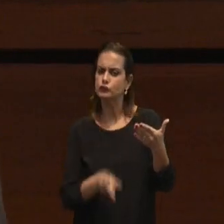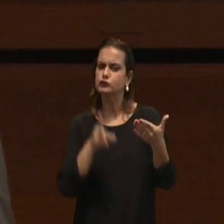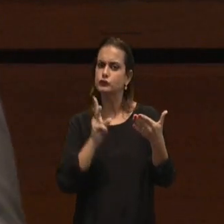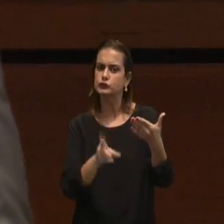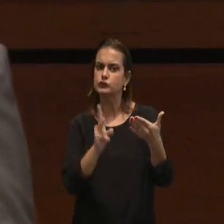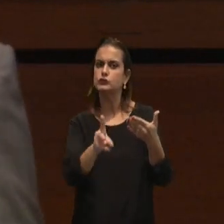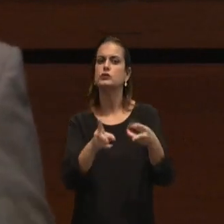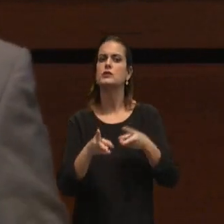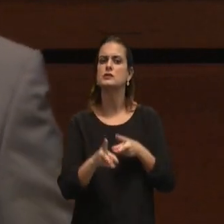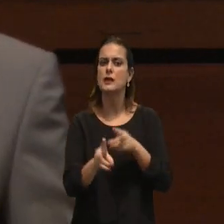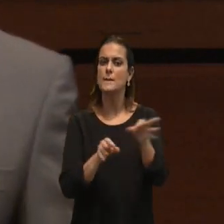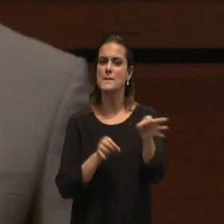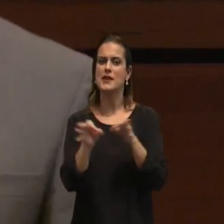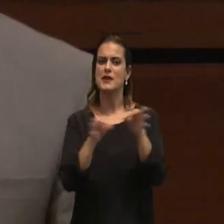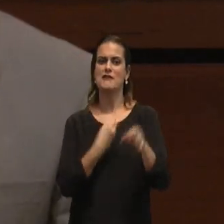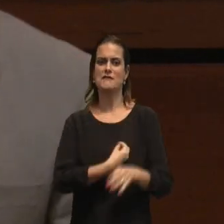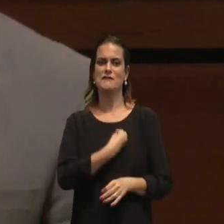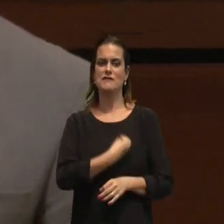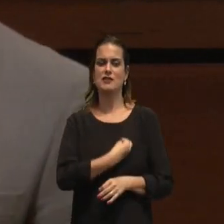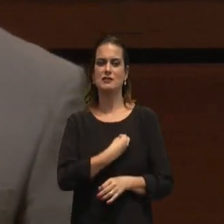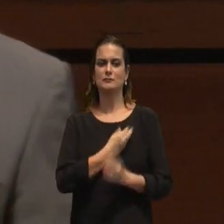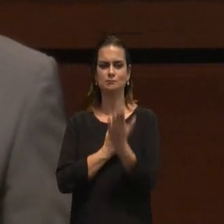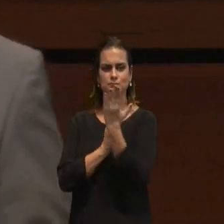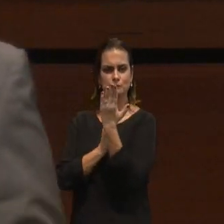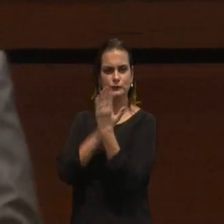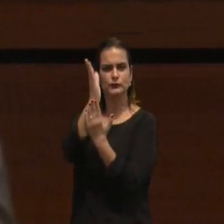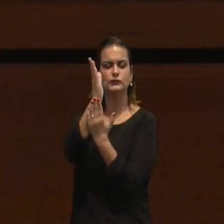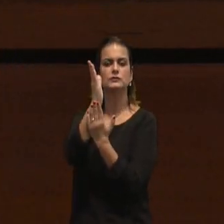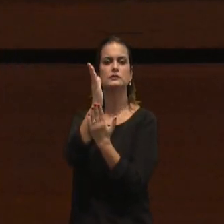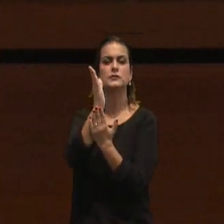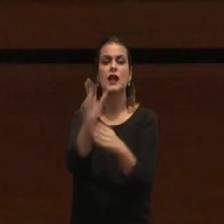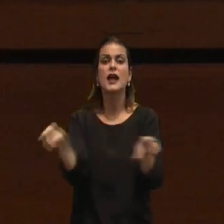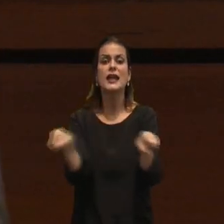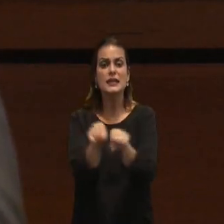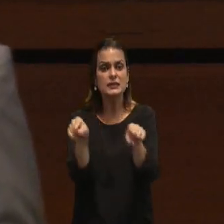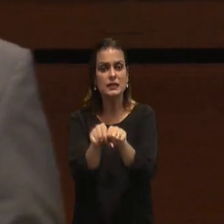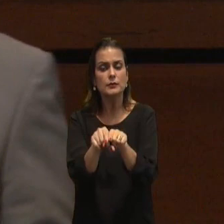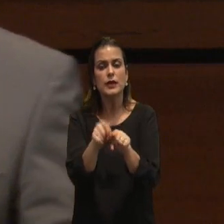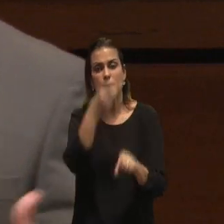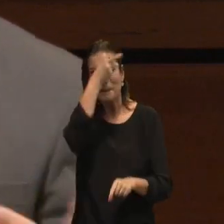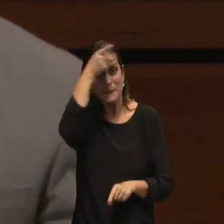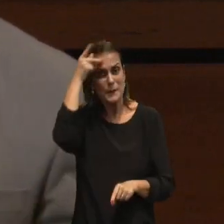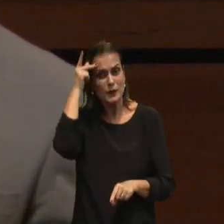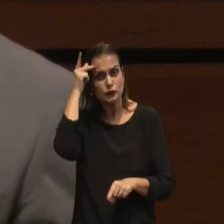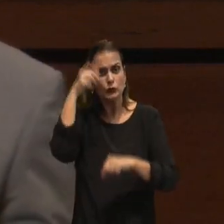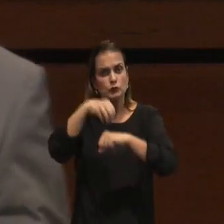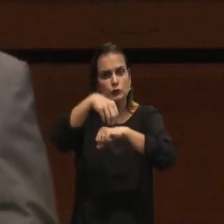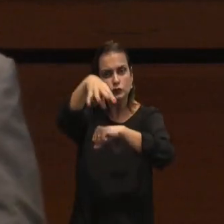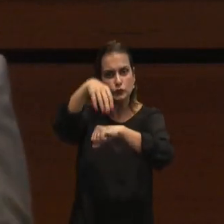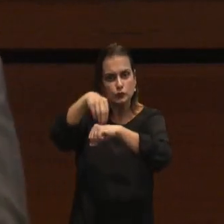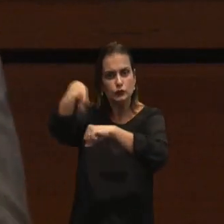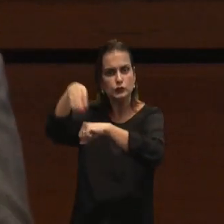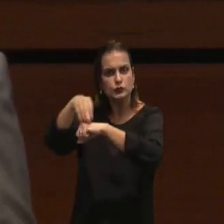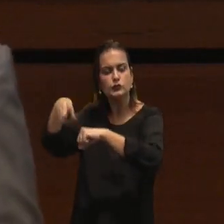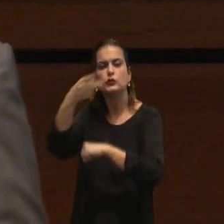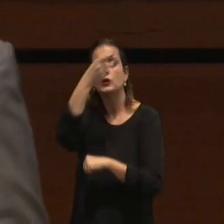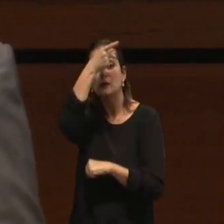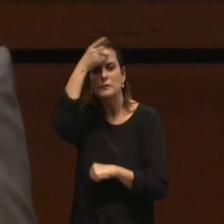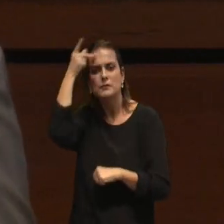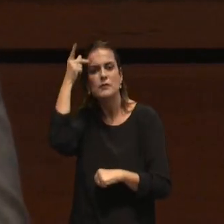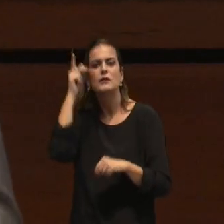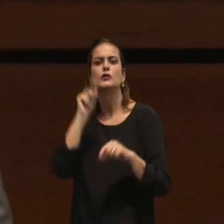também preparados, se mantivessem preparados, e também aqueles que iriam transmitir a palavra do